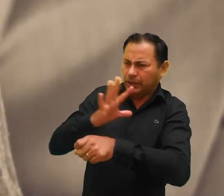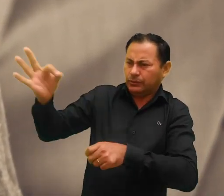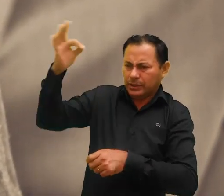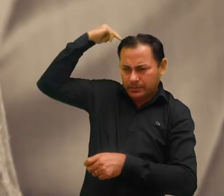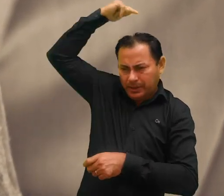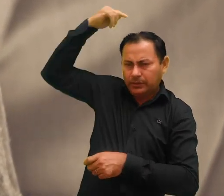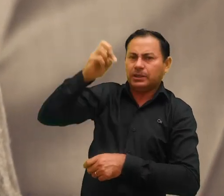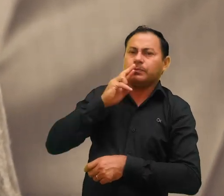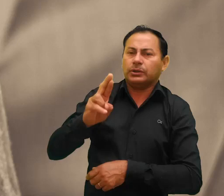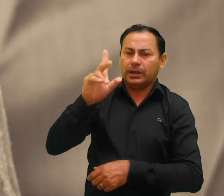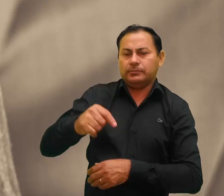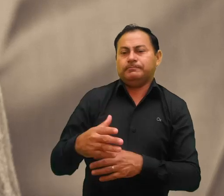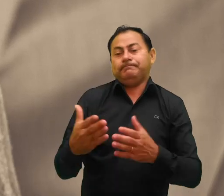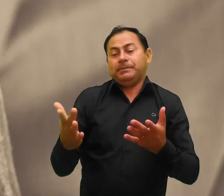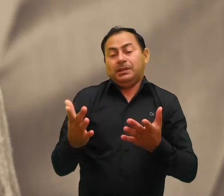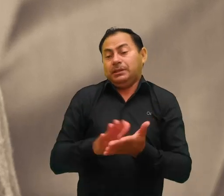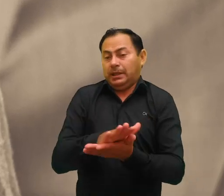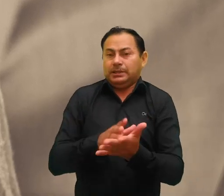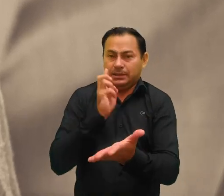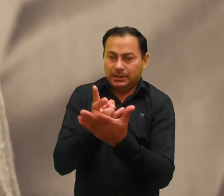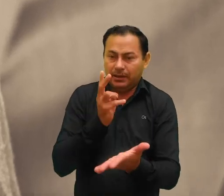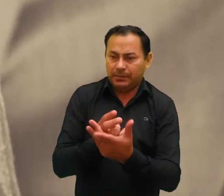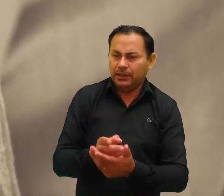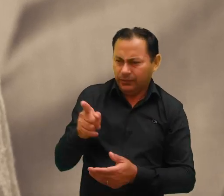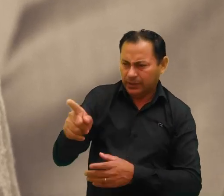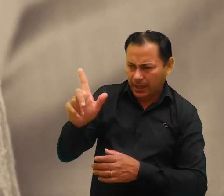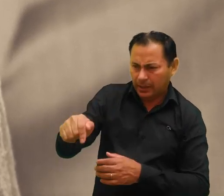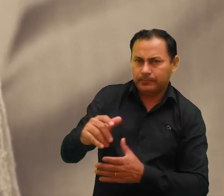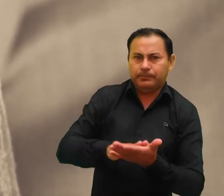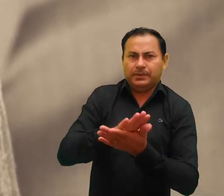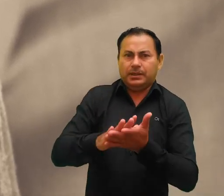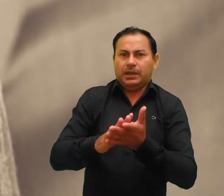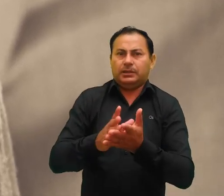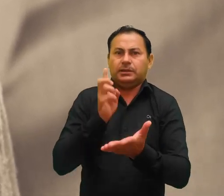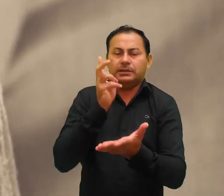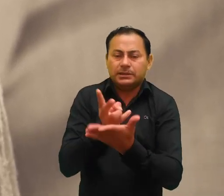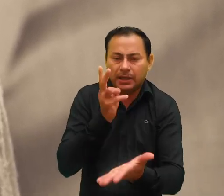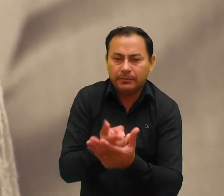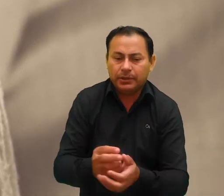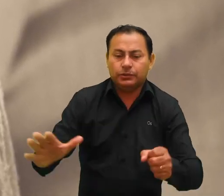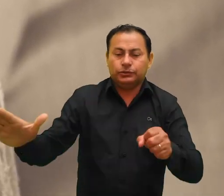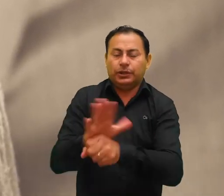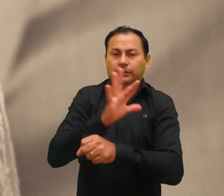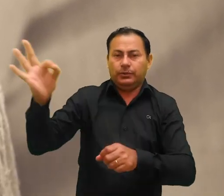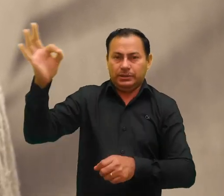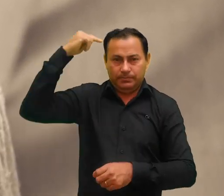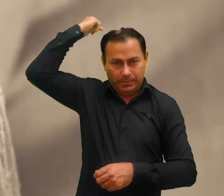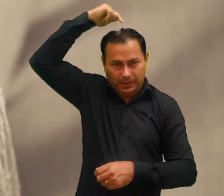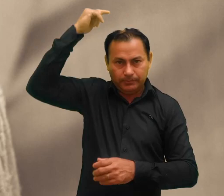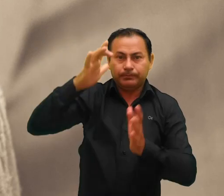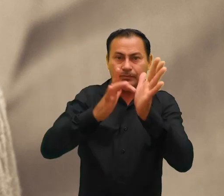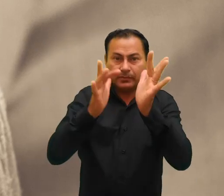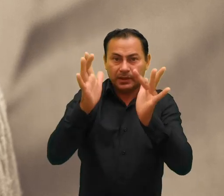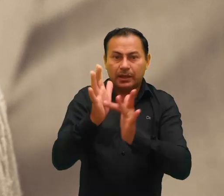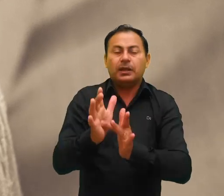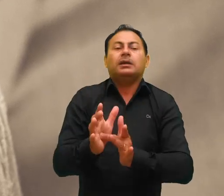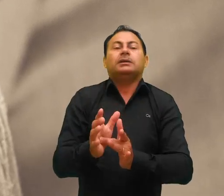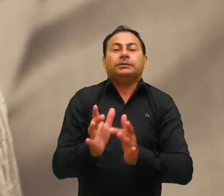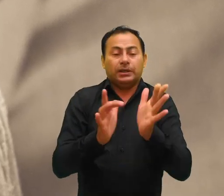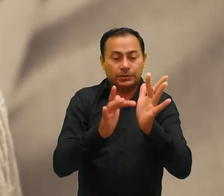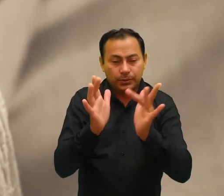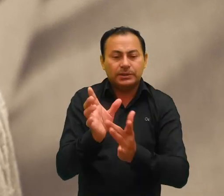Espírito? Minha resposta é: nem sempre. E você é? Ninguém está sempre cheio do Espírito. Jesus